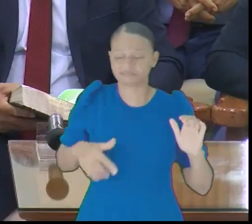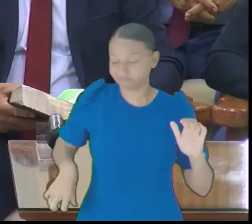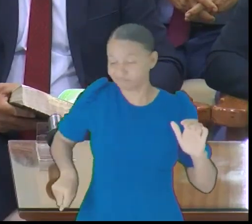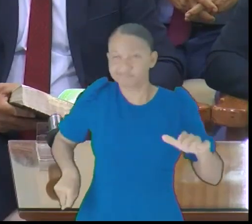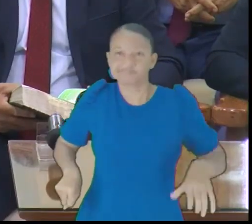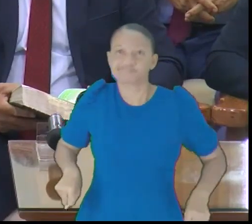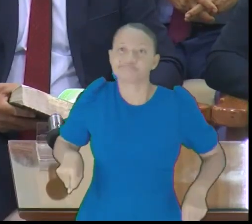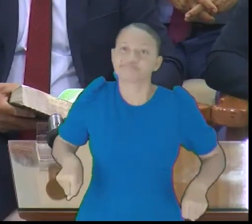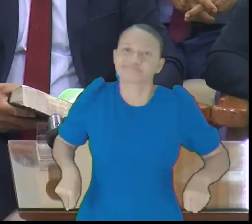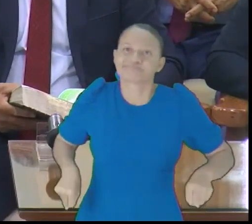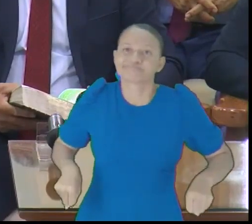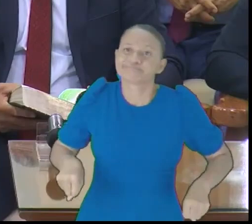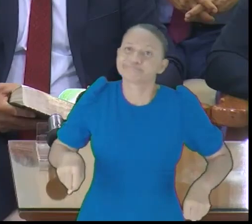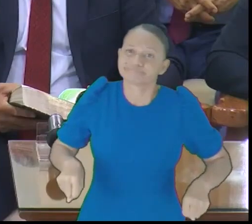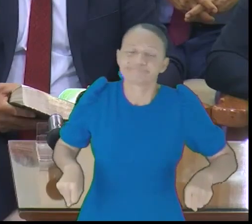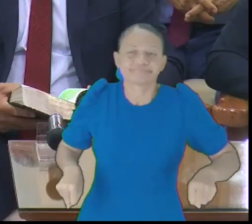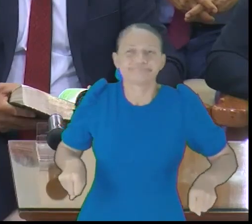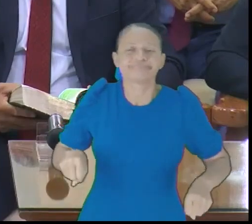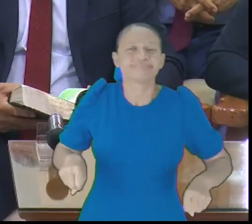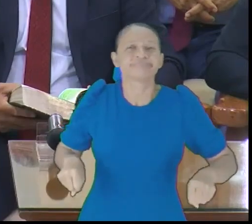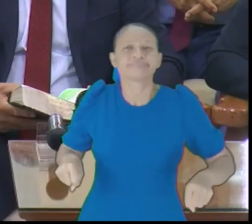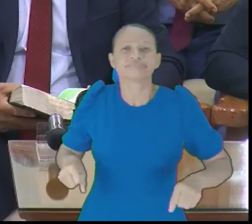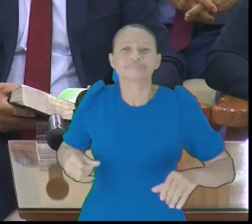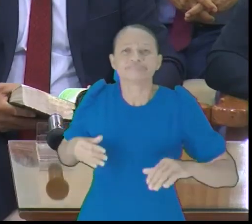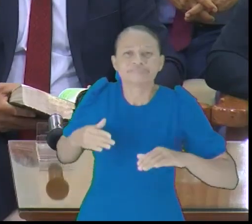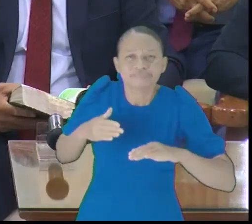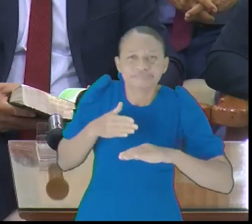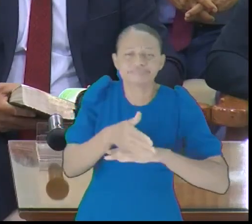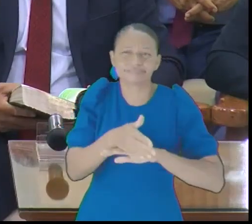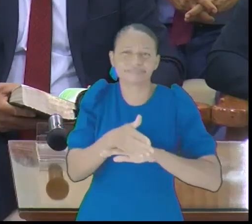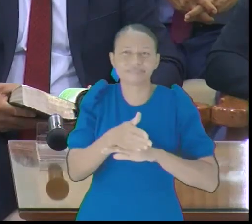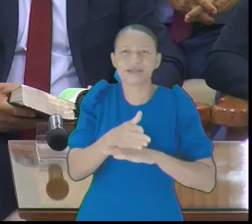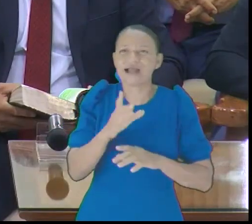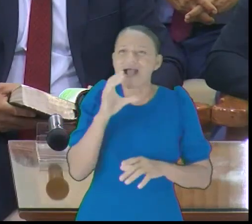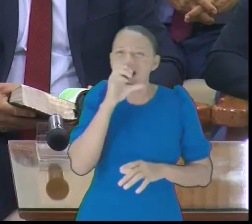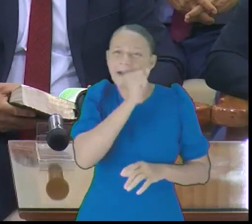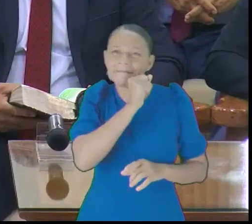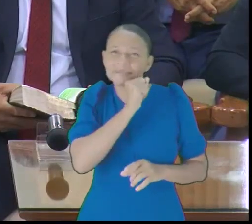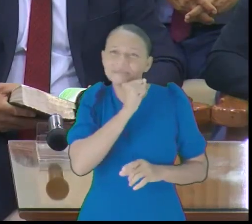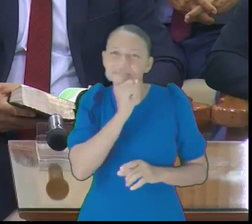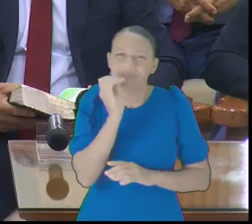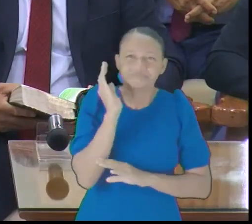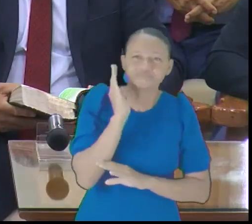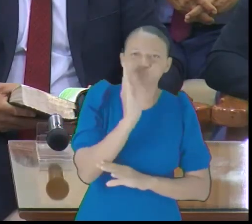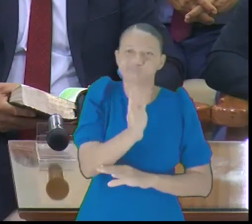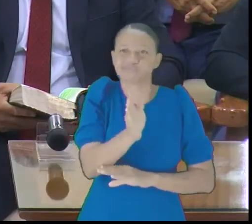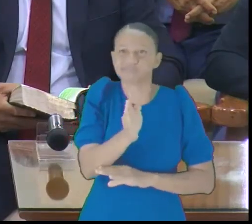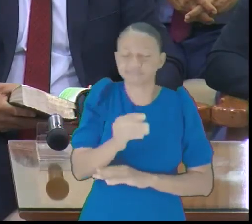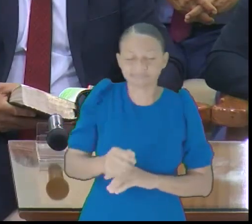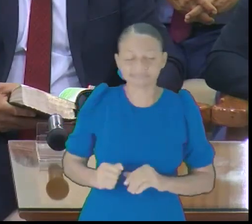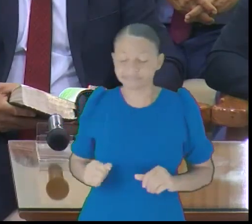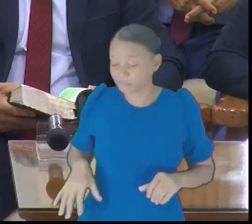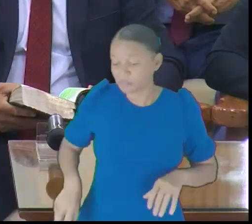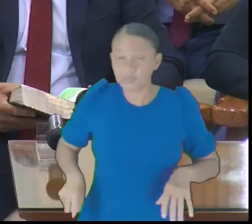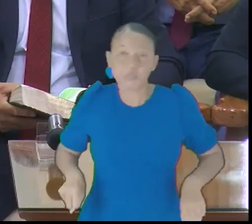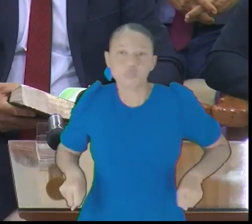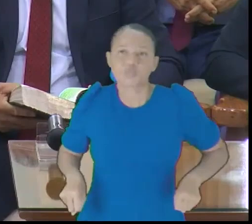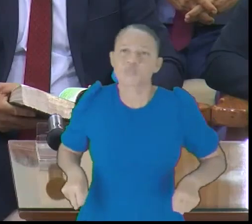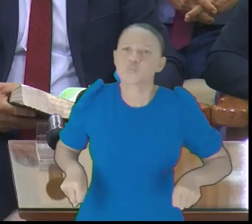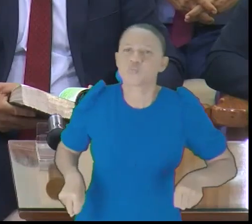gente entrou naquele atalho, digamos assim. E quando nós entramos naquele